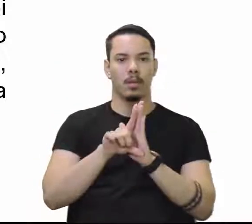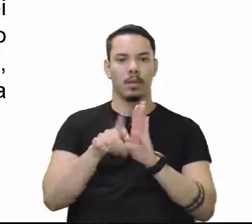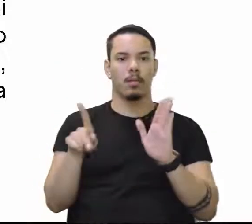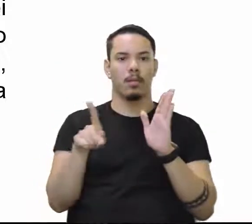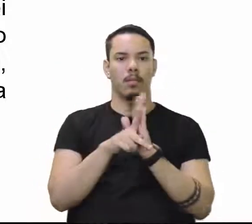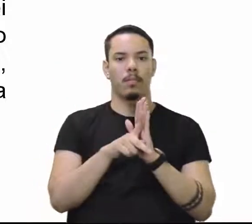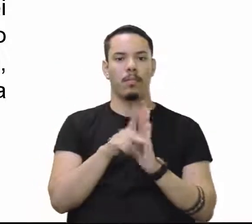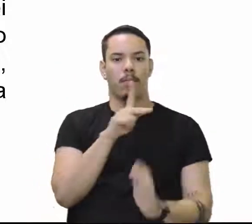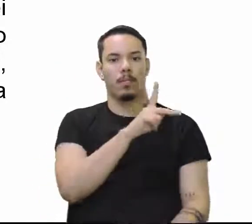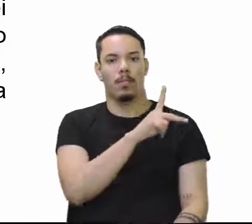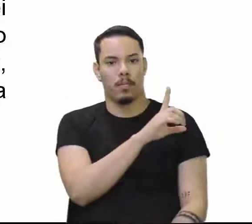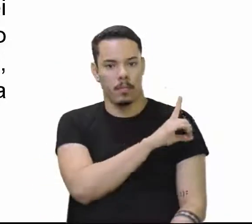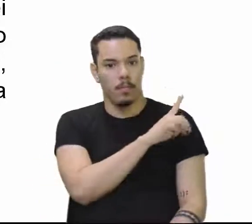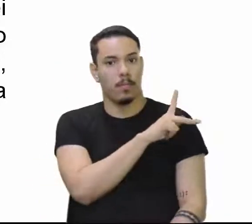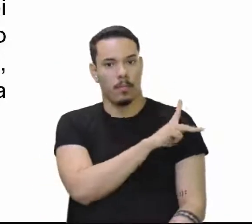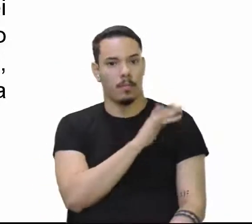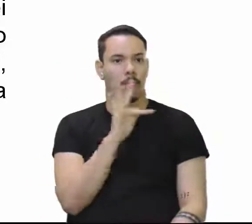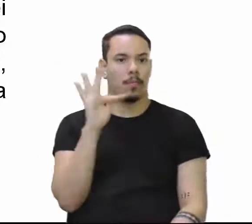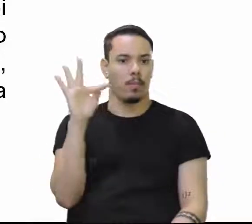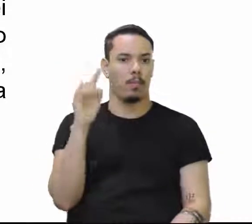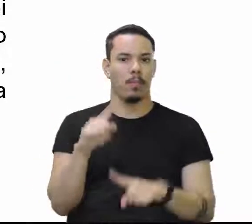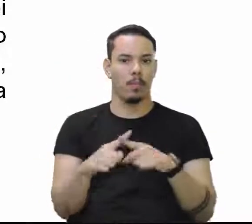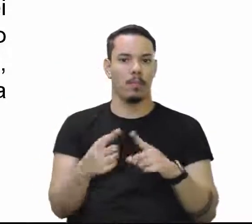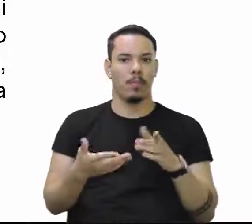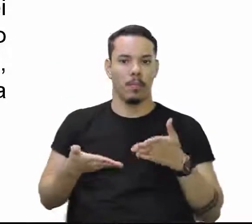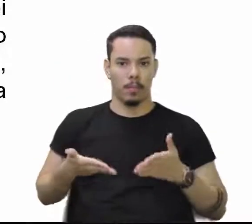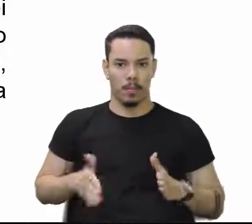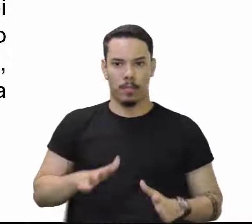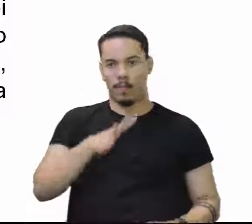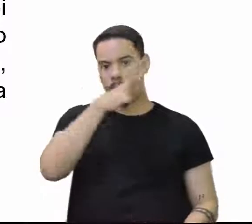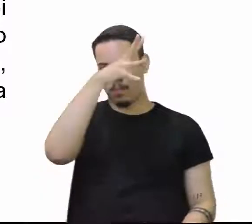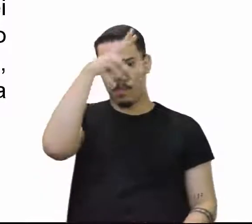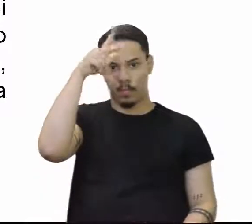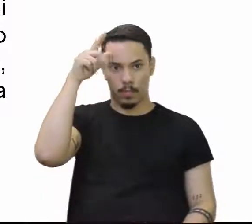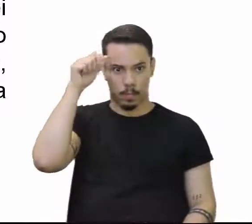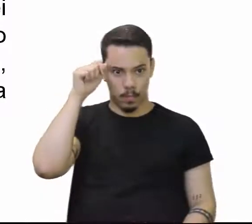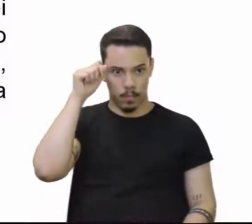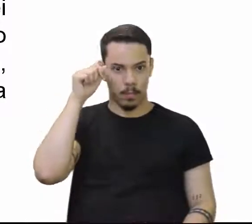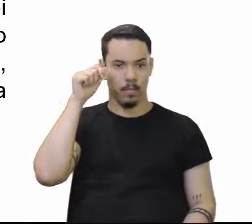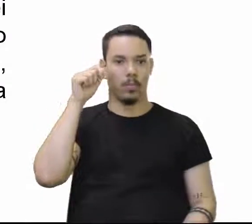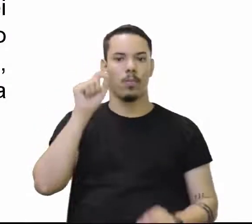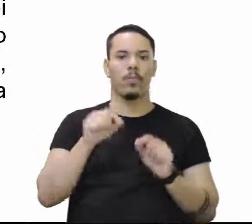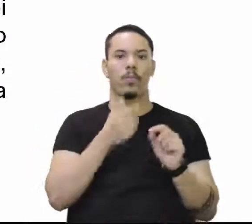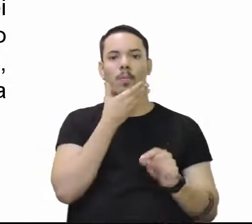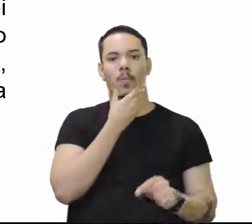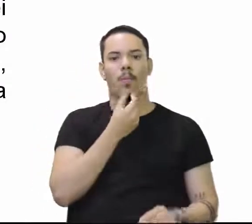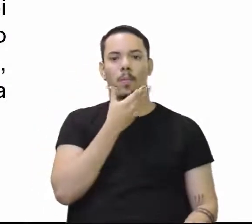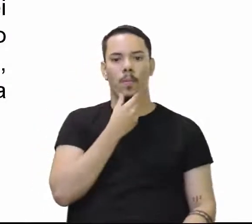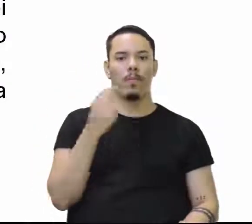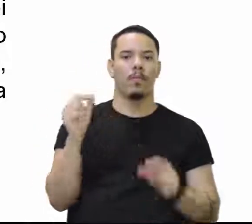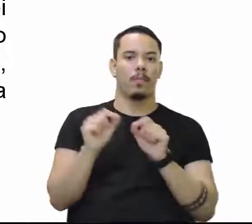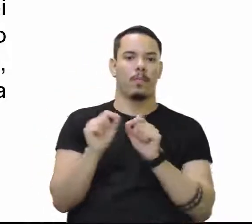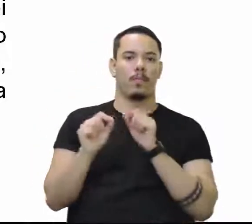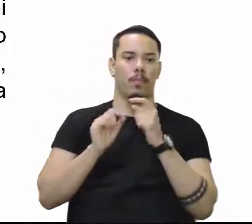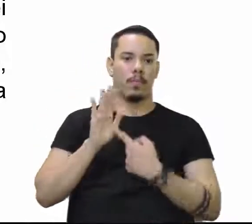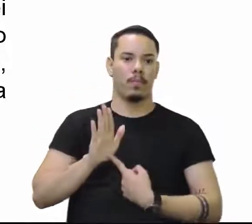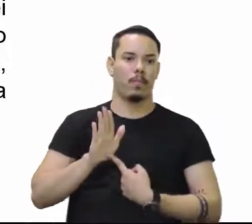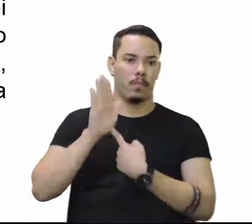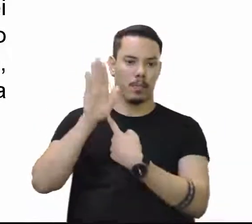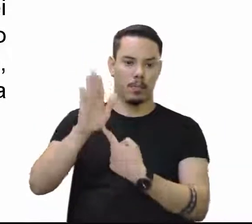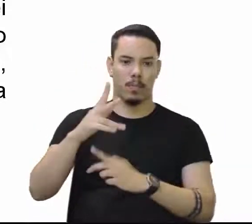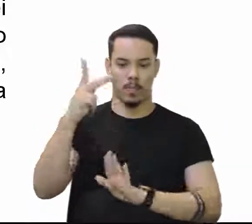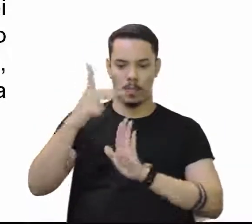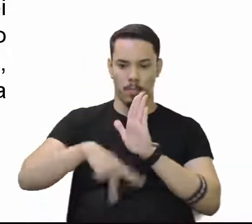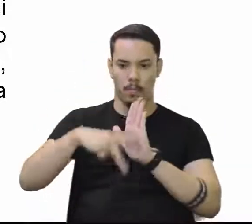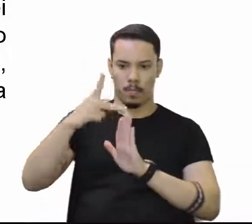Amazonas, mas nascido em Santo Antônio, do Mato Grosso, Áureo de Melo, para que